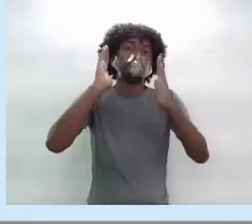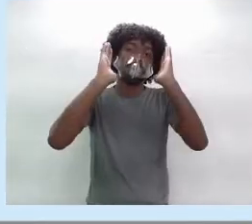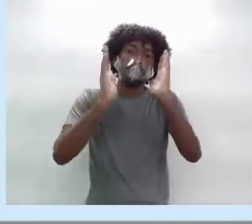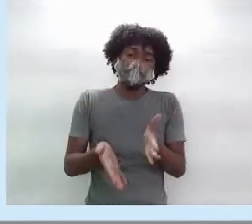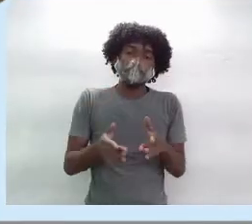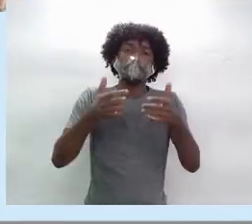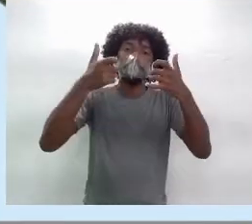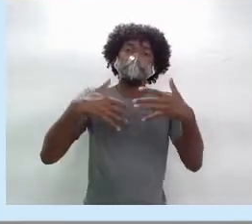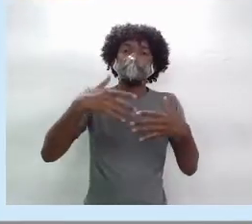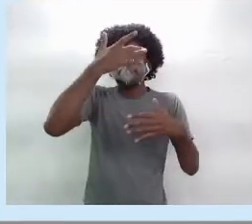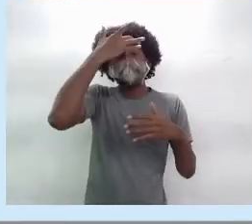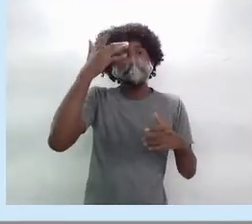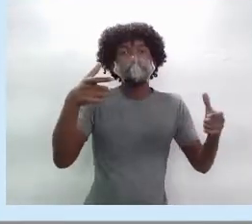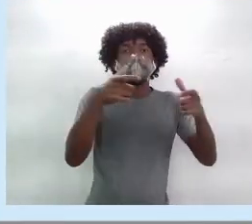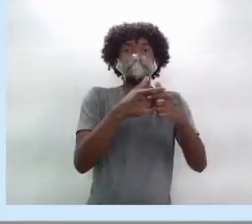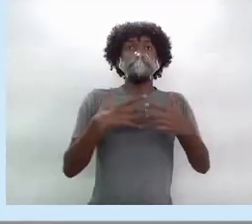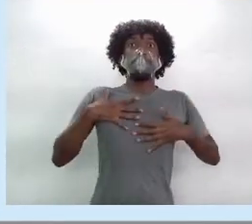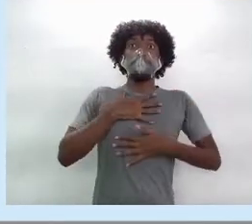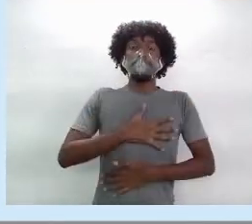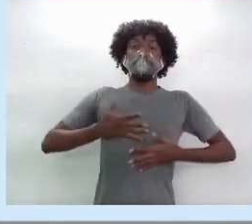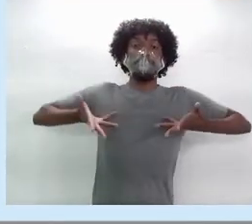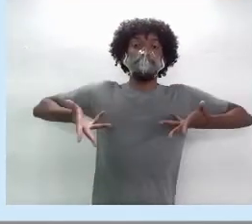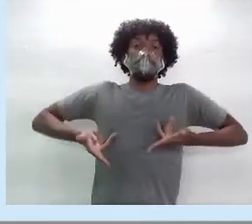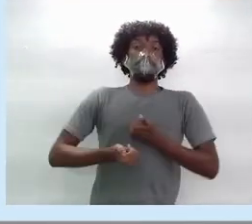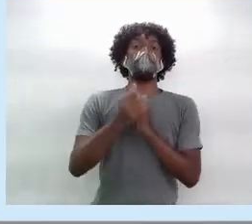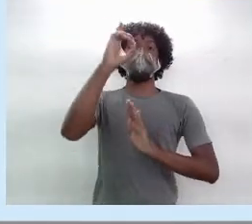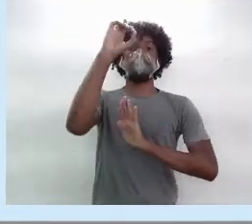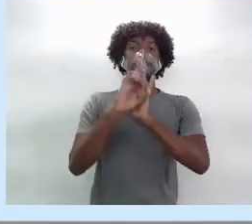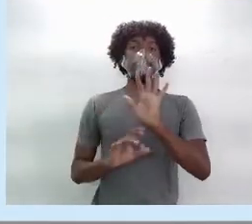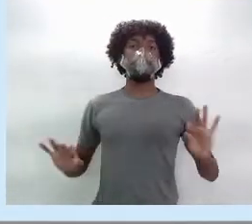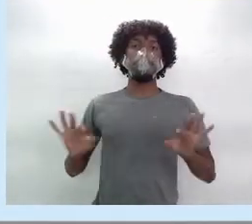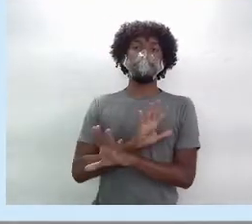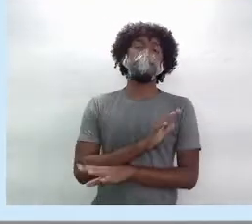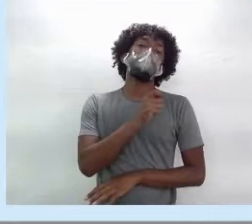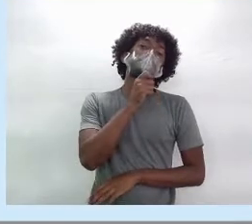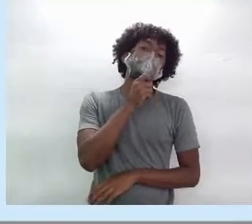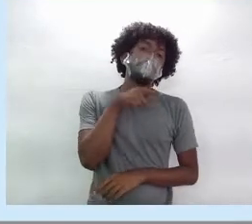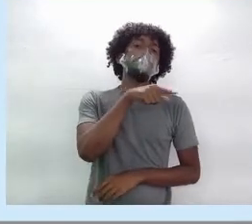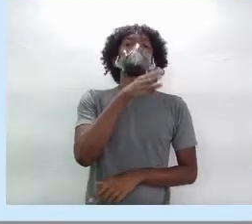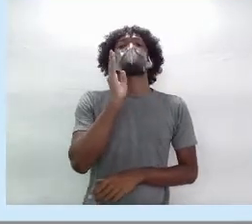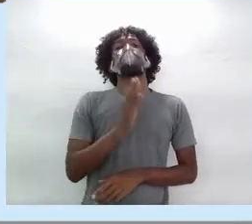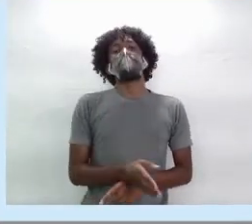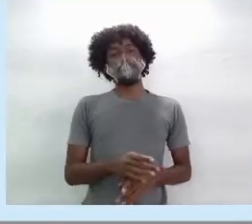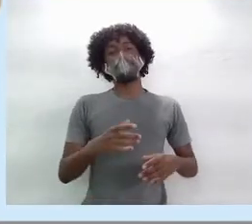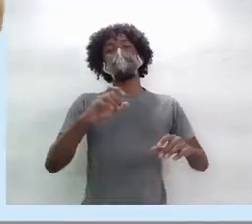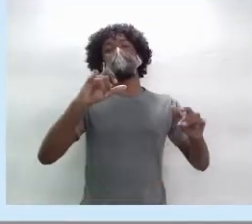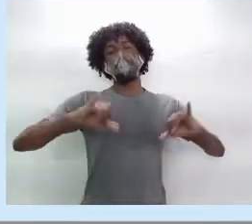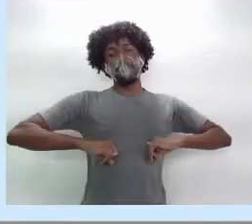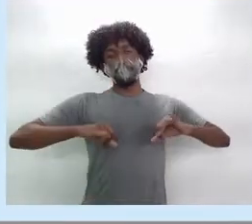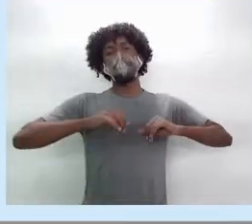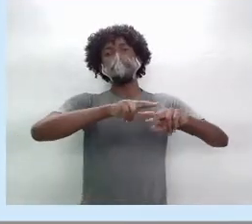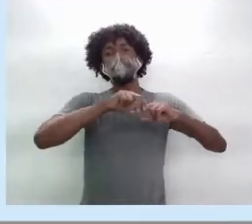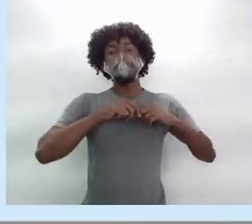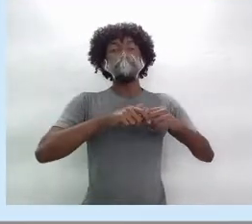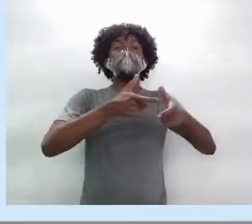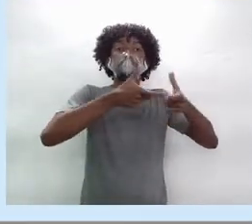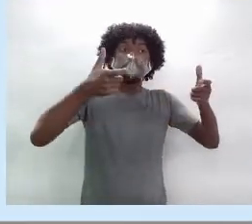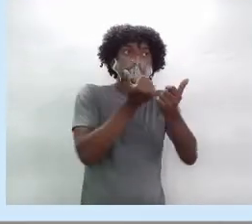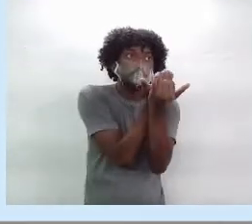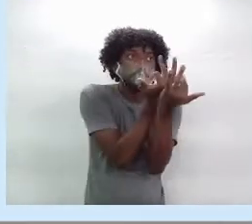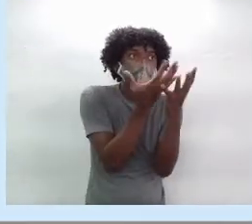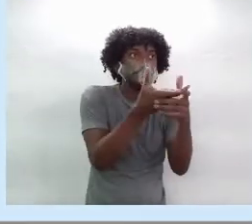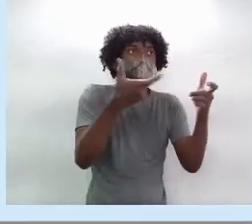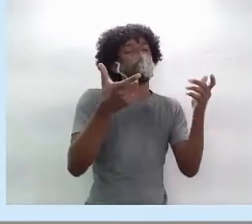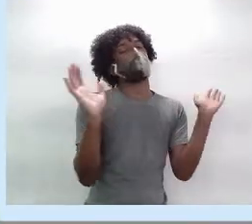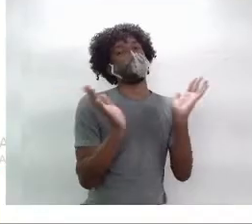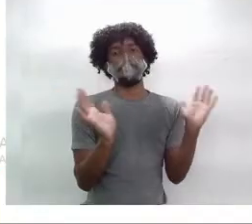são aqueles que não gozam plenamente de certos direitos, que sofrem a discriminação, e não é a quantidade, certo?